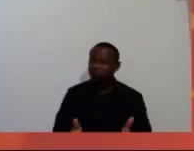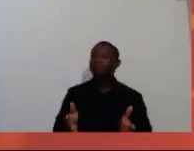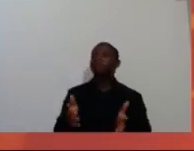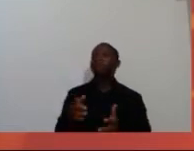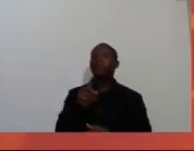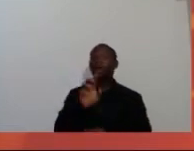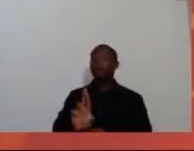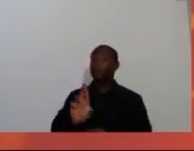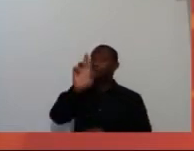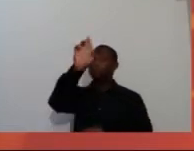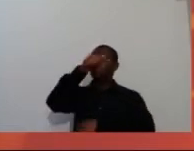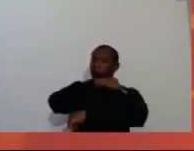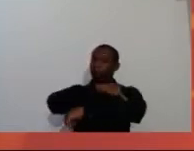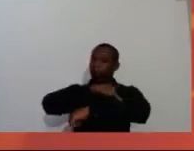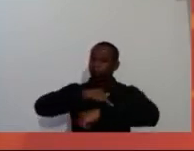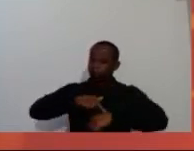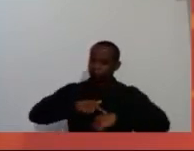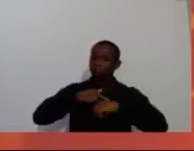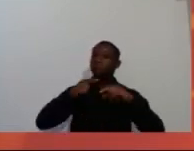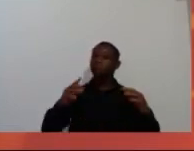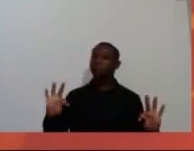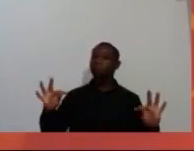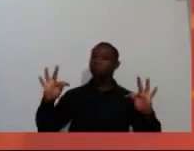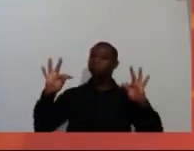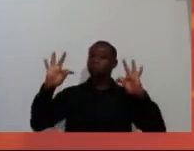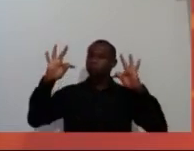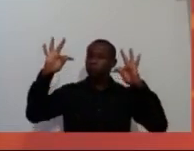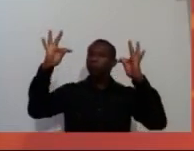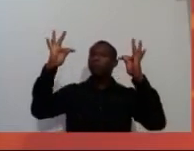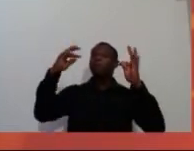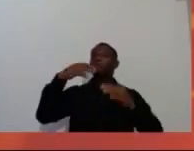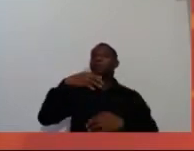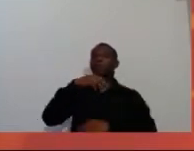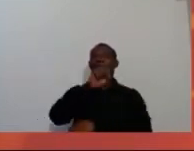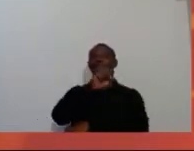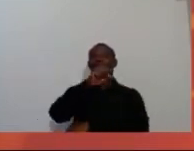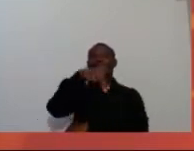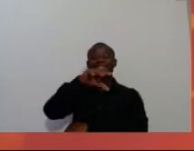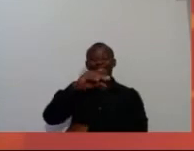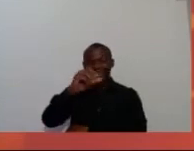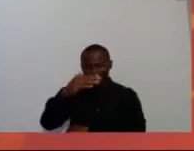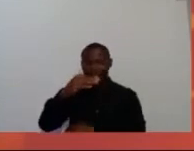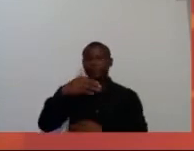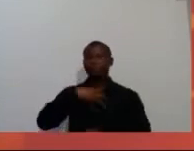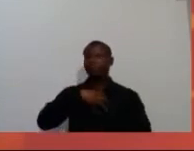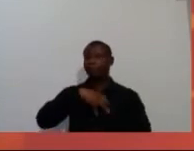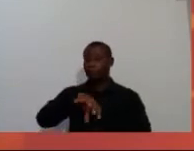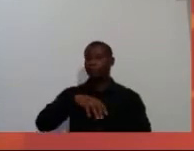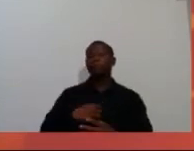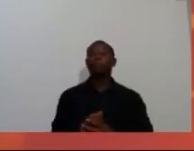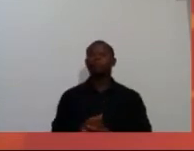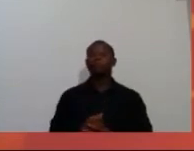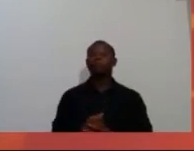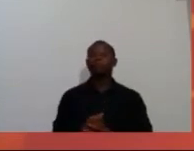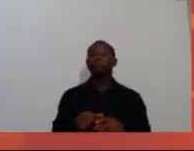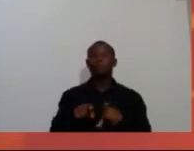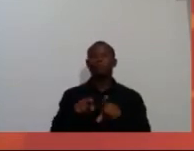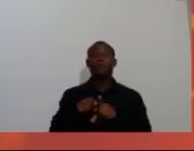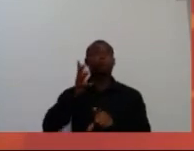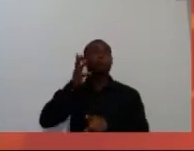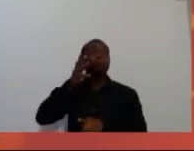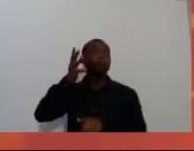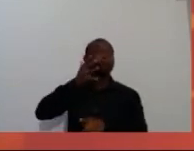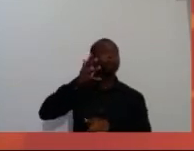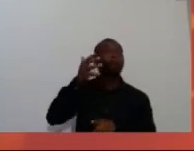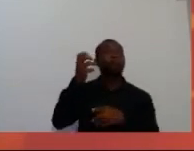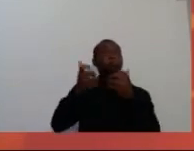SENAC Bahia, ela irá moderar agora este nosso debate, Rede EAD SENAC no contexto da educação